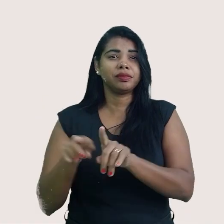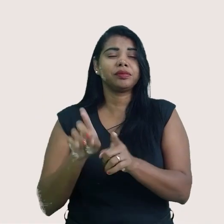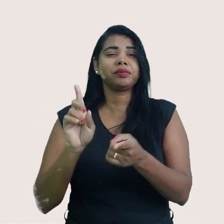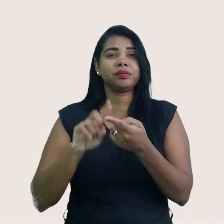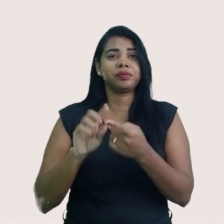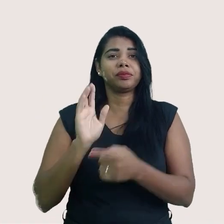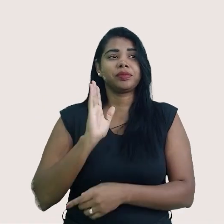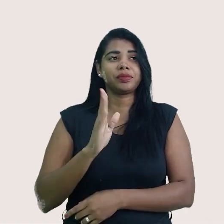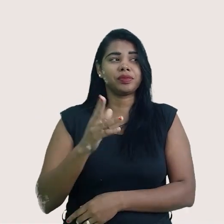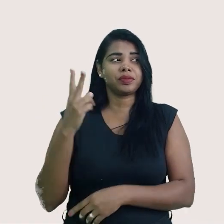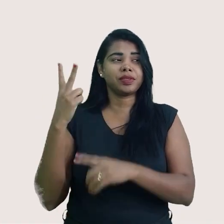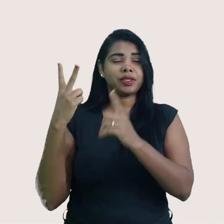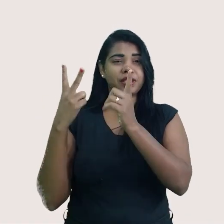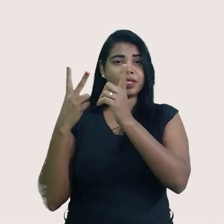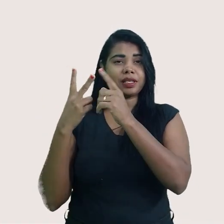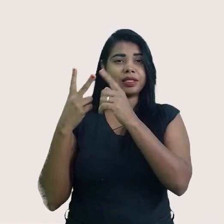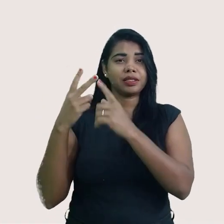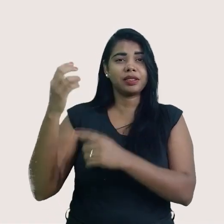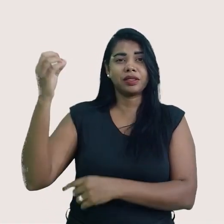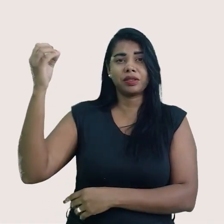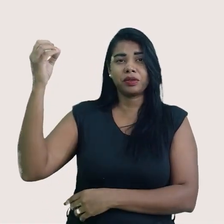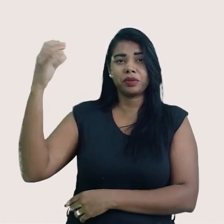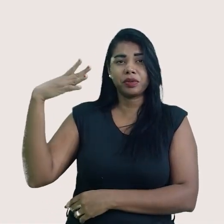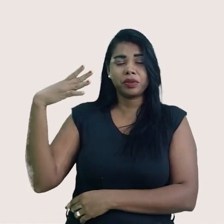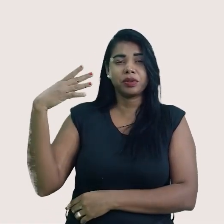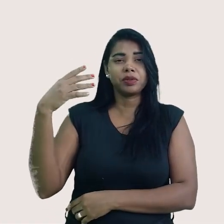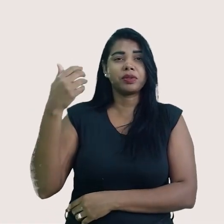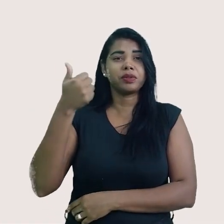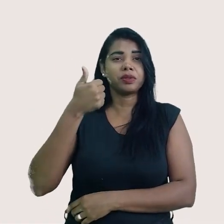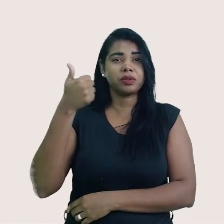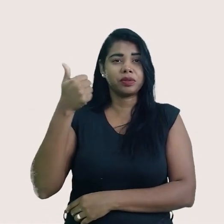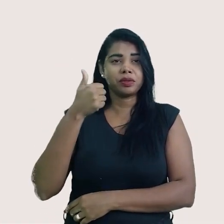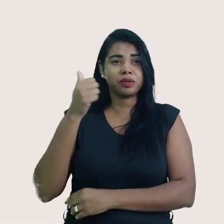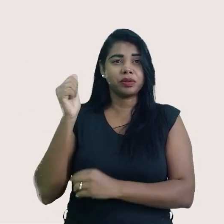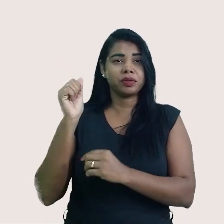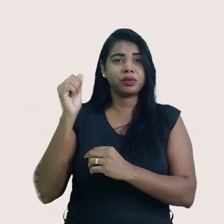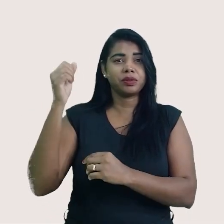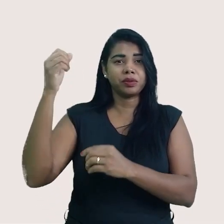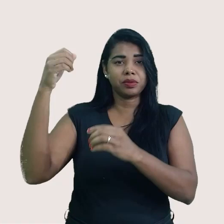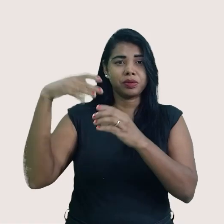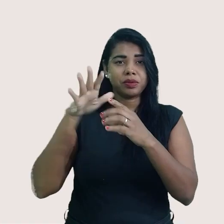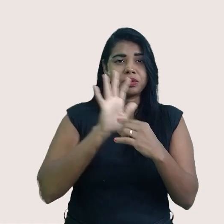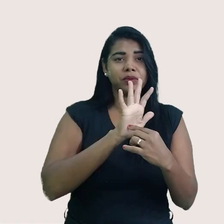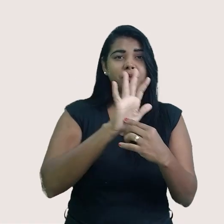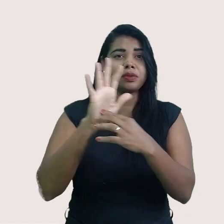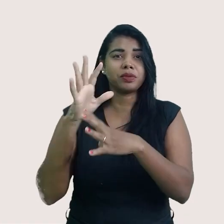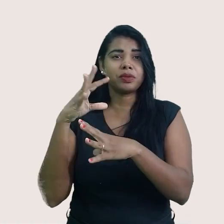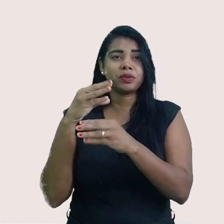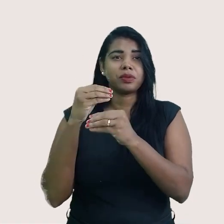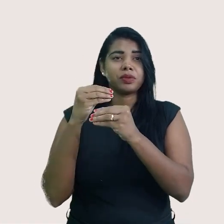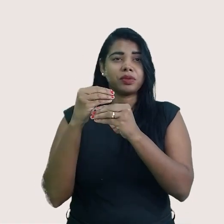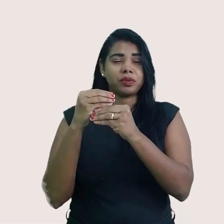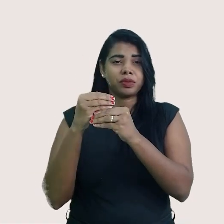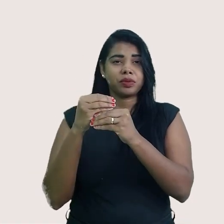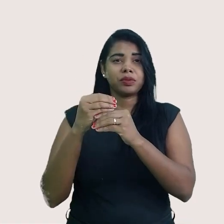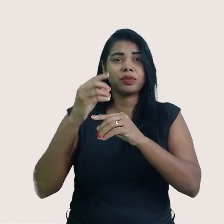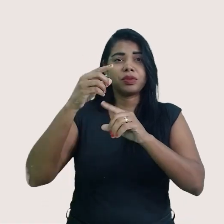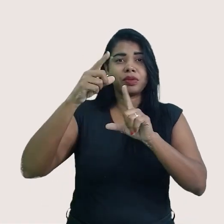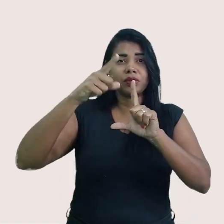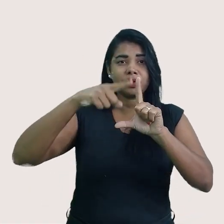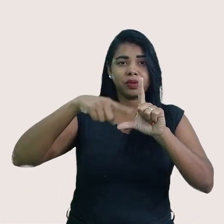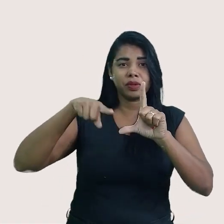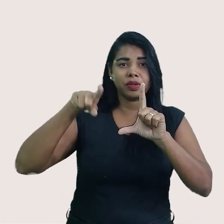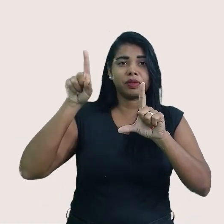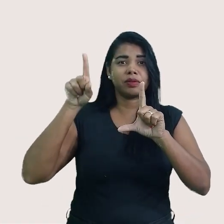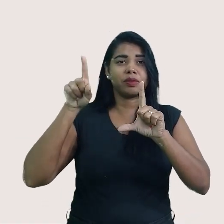a segunda onda, a segunda luz, ela vai de 1, reflete diretamente na interface a óleo e volta para o